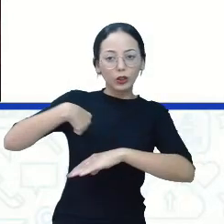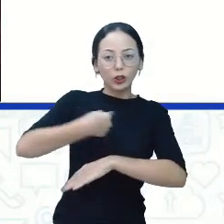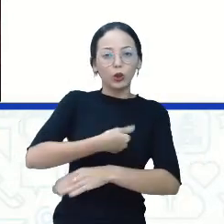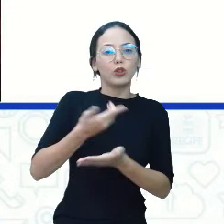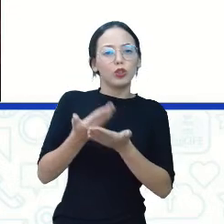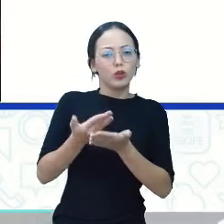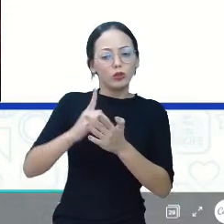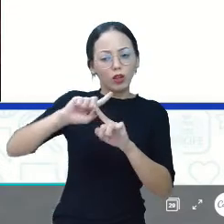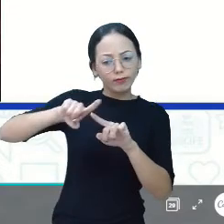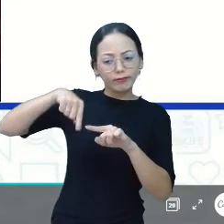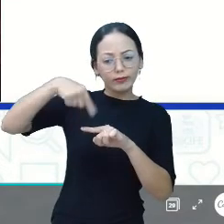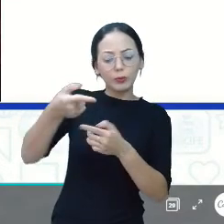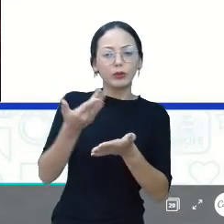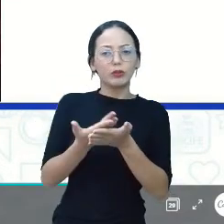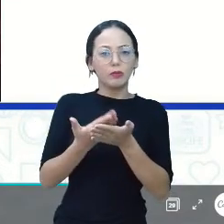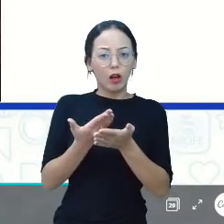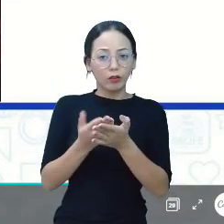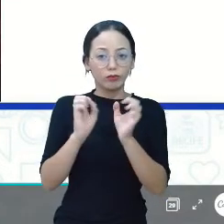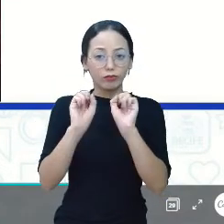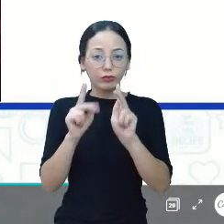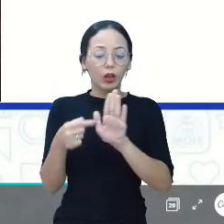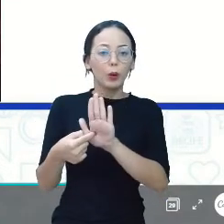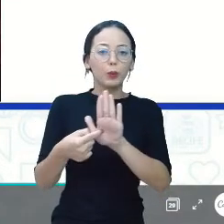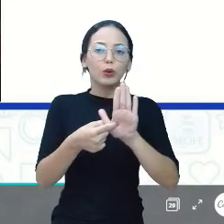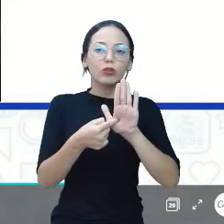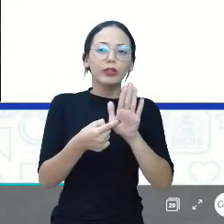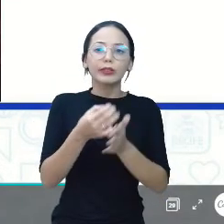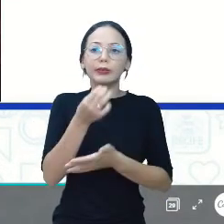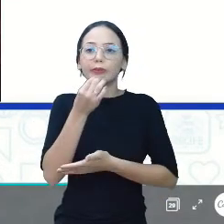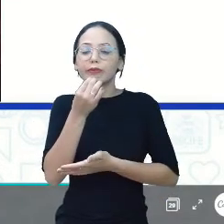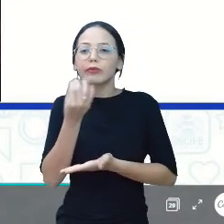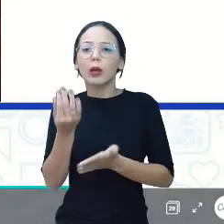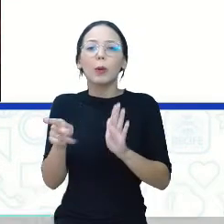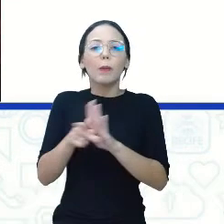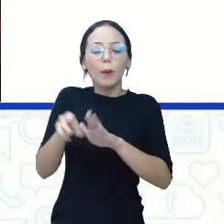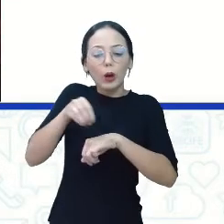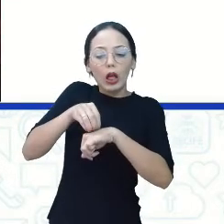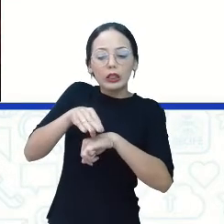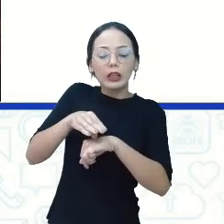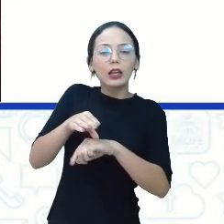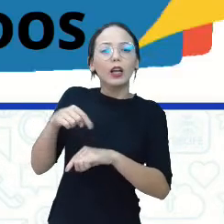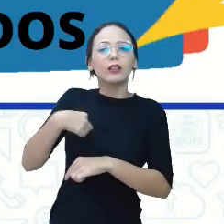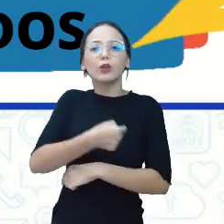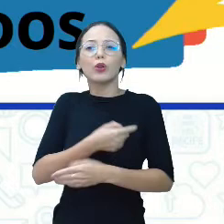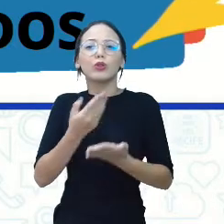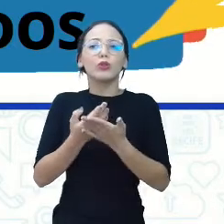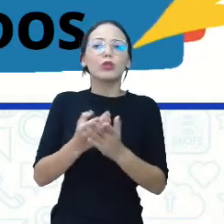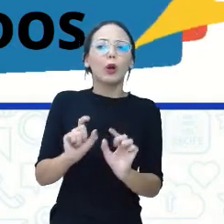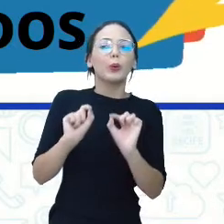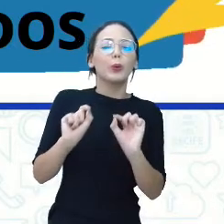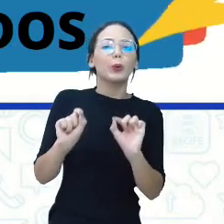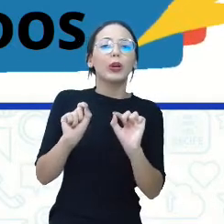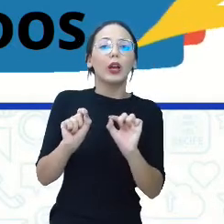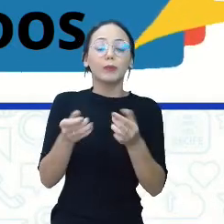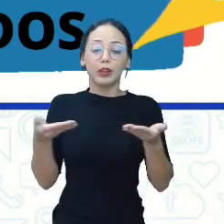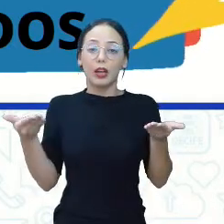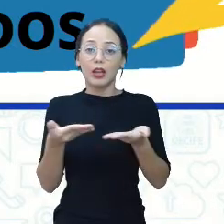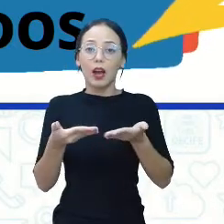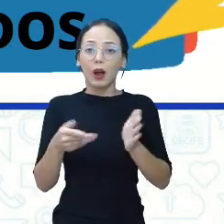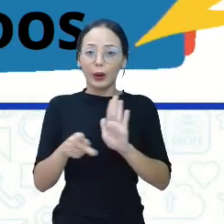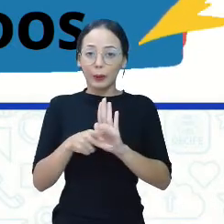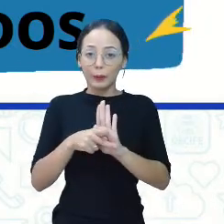aula. Estou trazendo aí como se fosse um spoilerzinho para a gente. O que é que a gente vai ver na próxima aula? Vamos ver esses tecidos aí. E agora